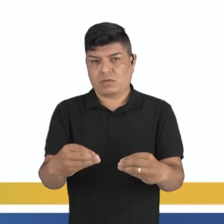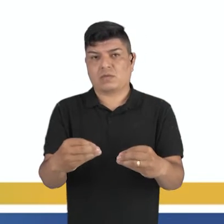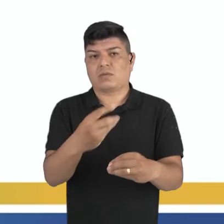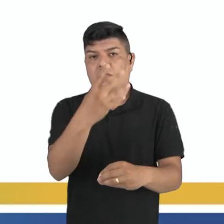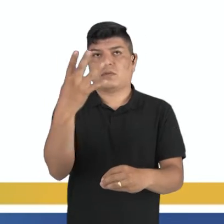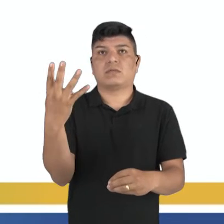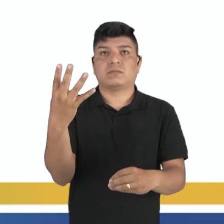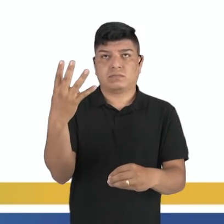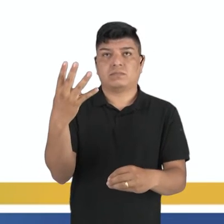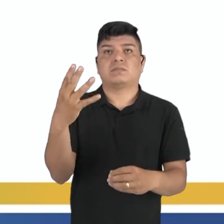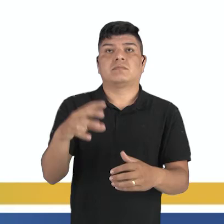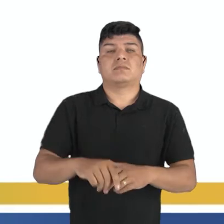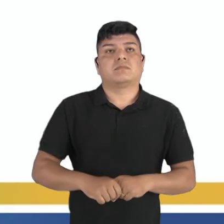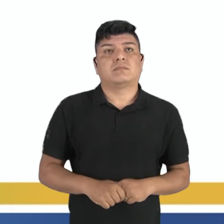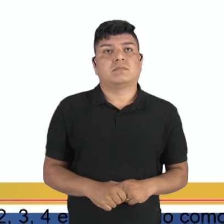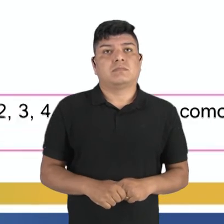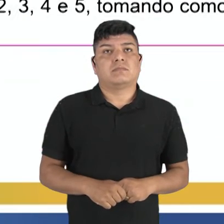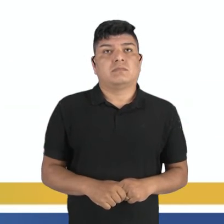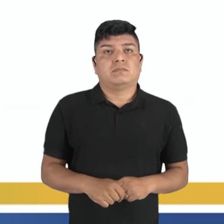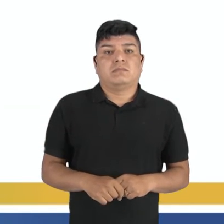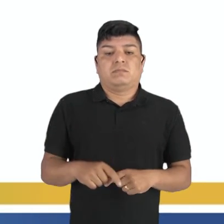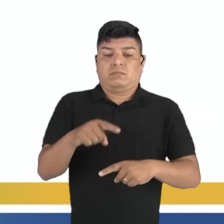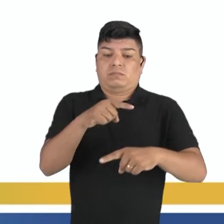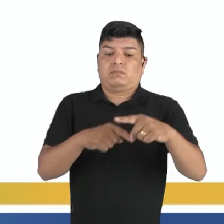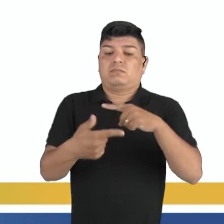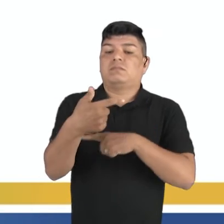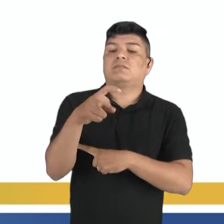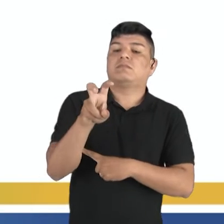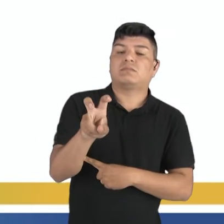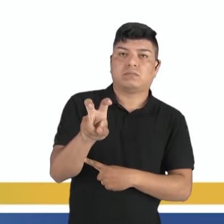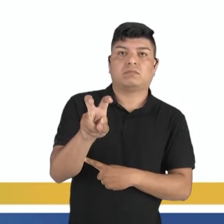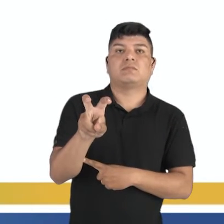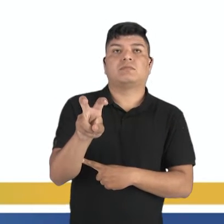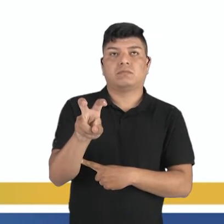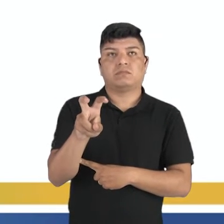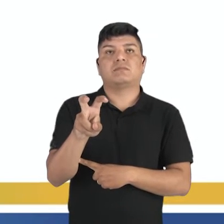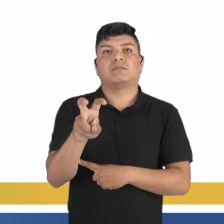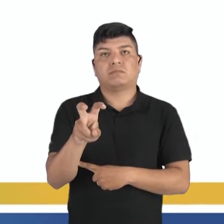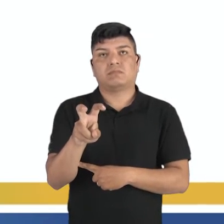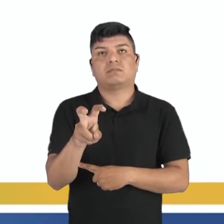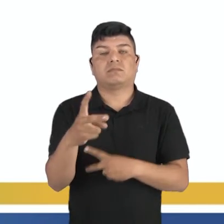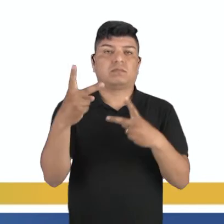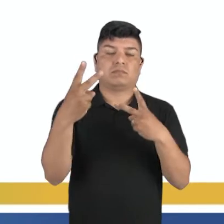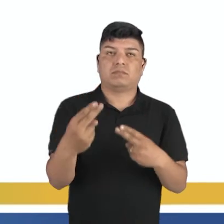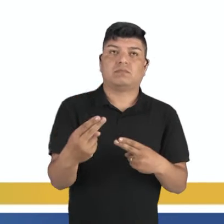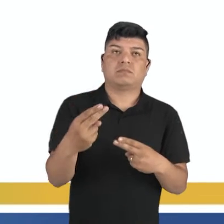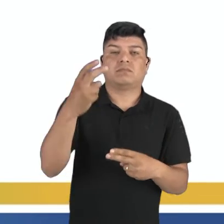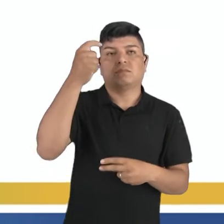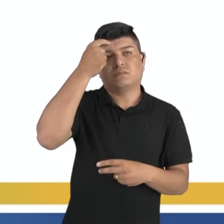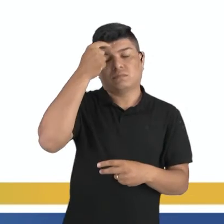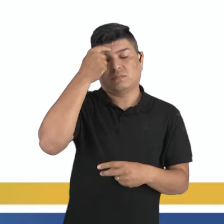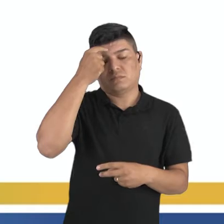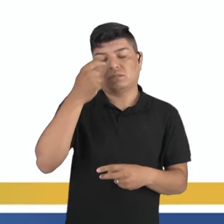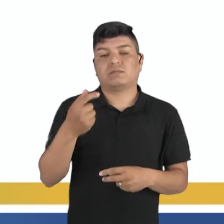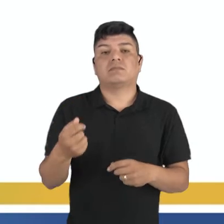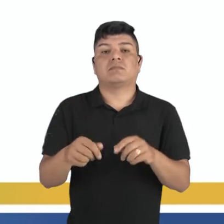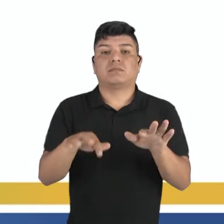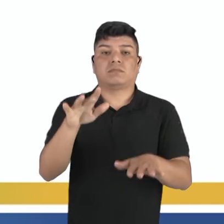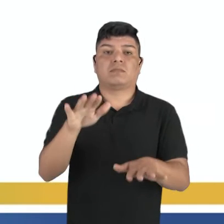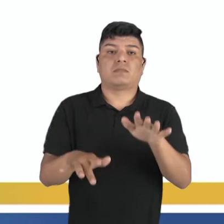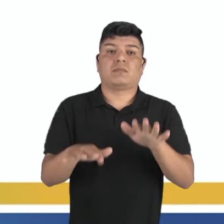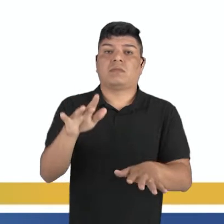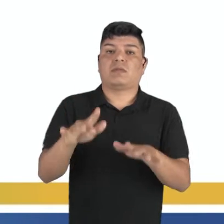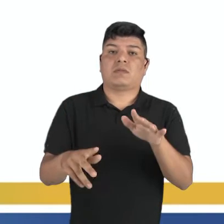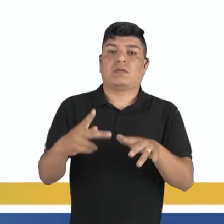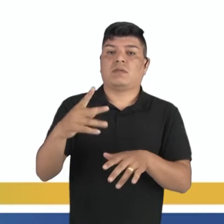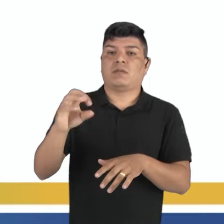essas quantidades, né, e dividindo por 25. Então, isso aí é o mesmo que nós pensarmos na média